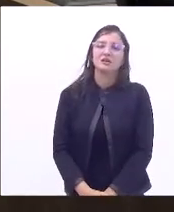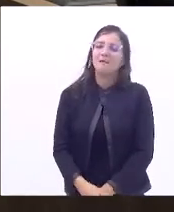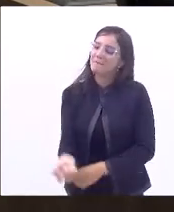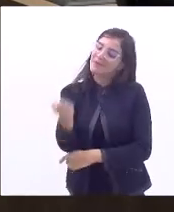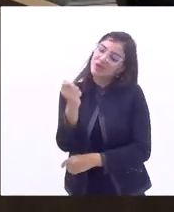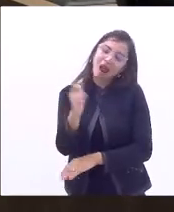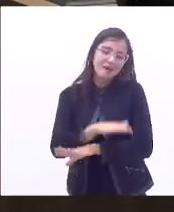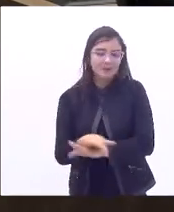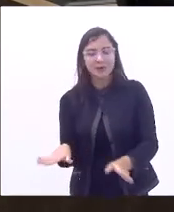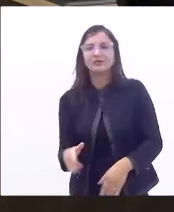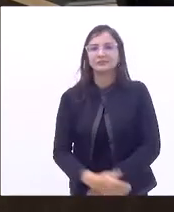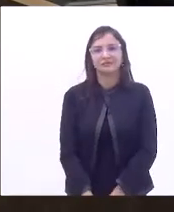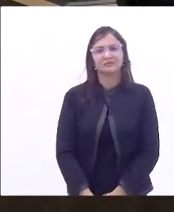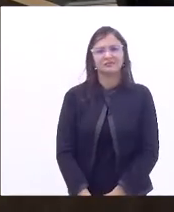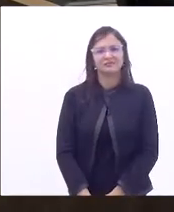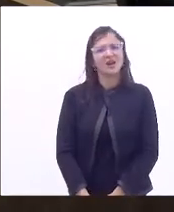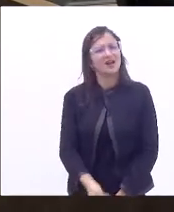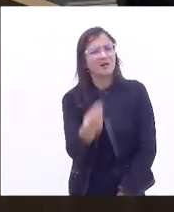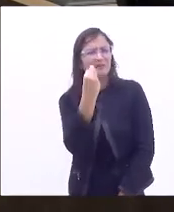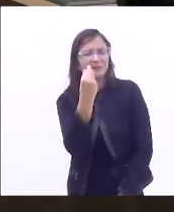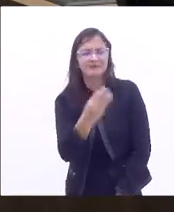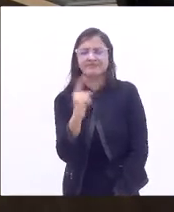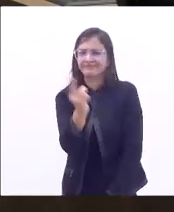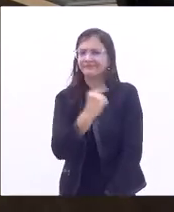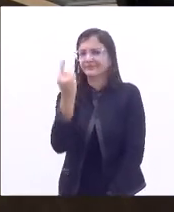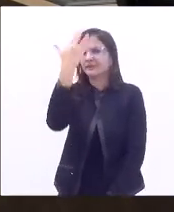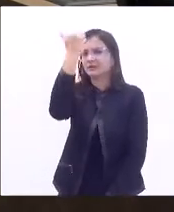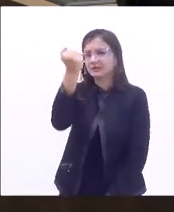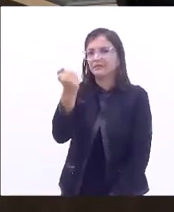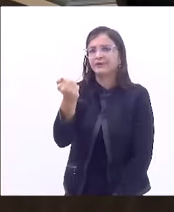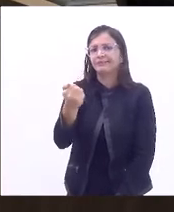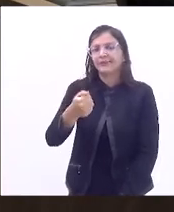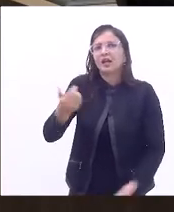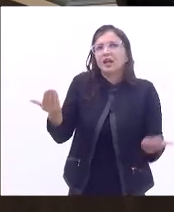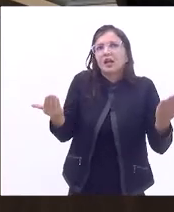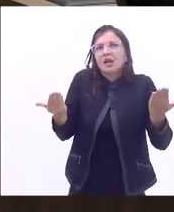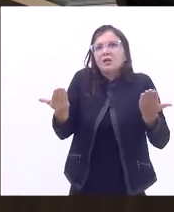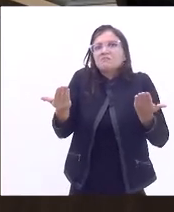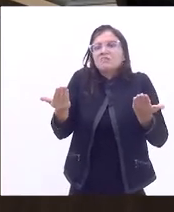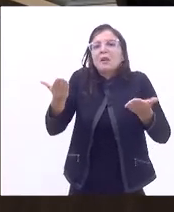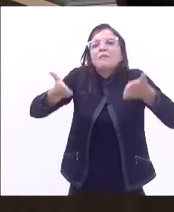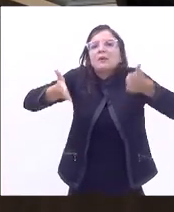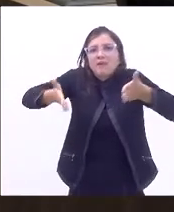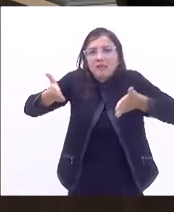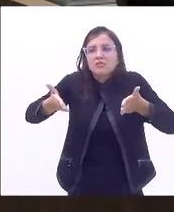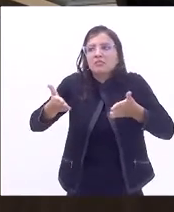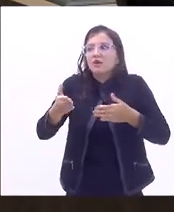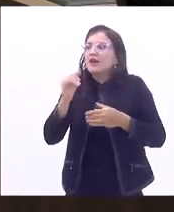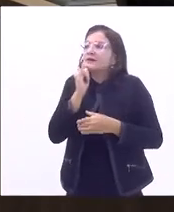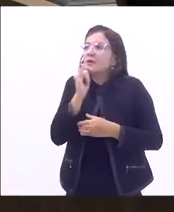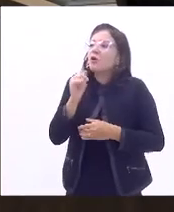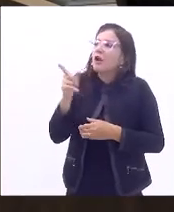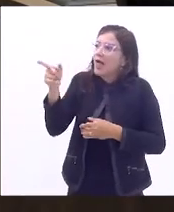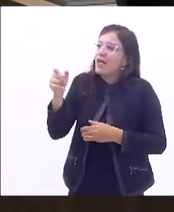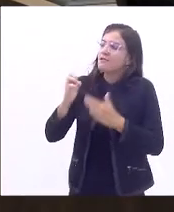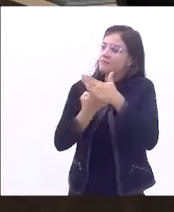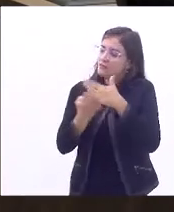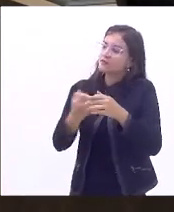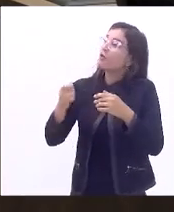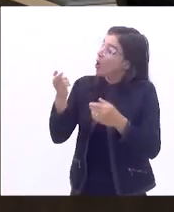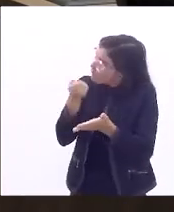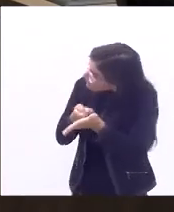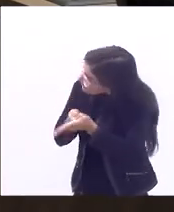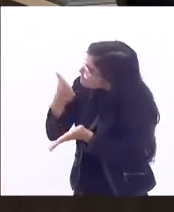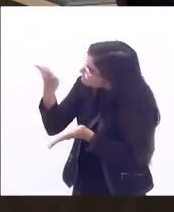Pois bem, todos nós sabemos que o momento de apertar uma empresa para que cumpra condicionantes é